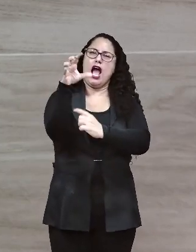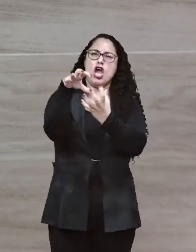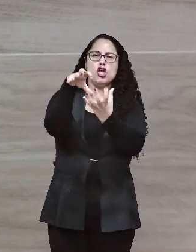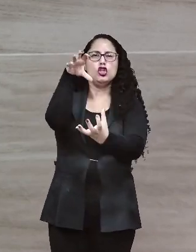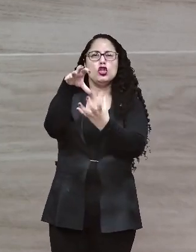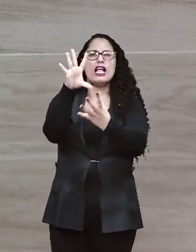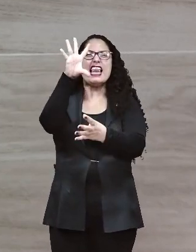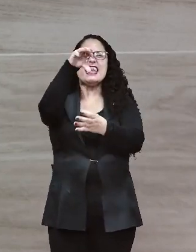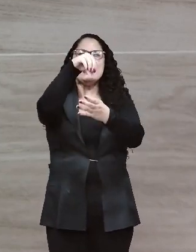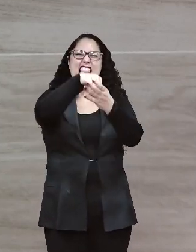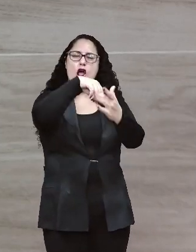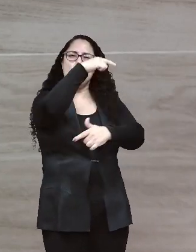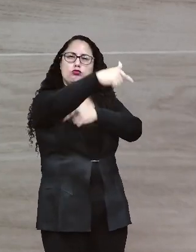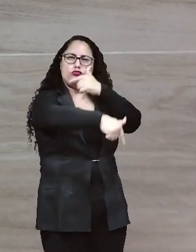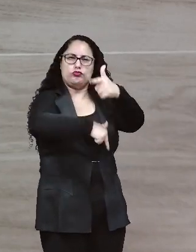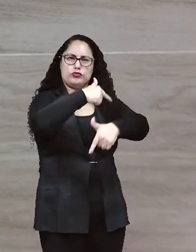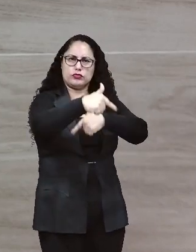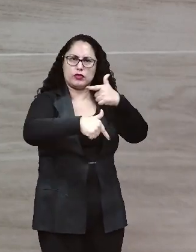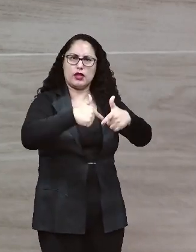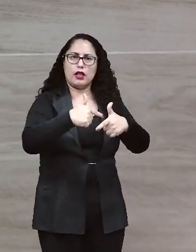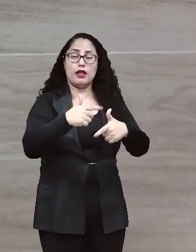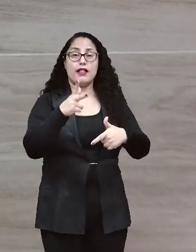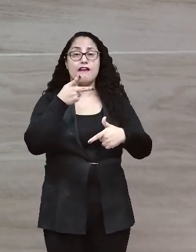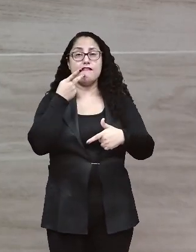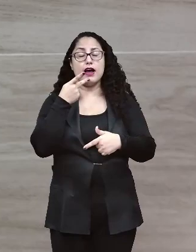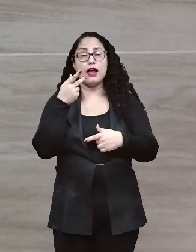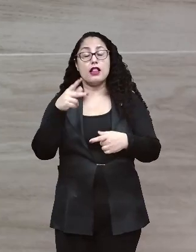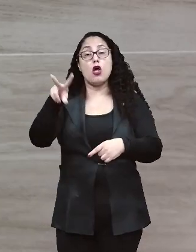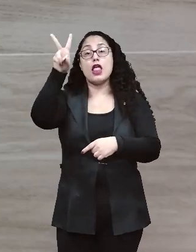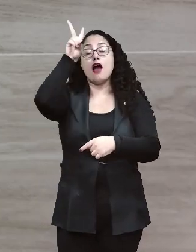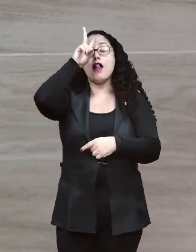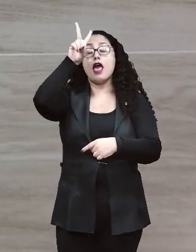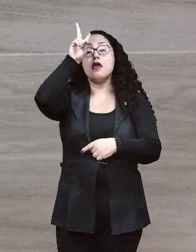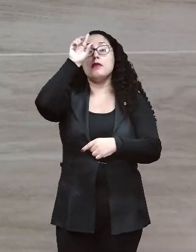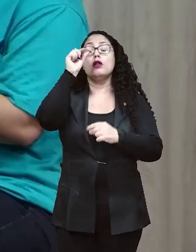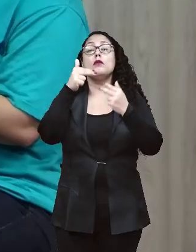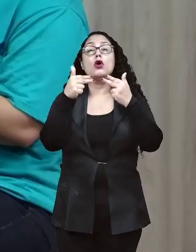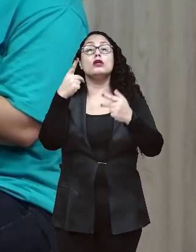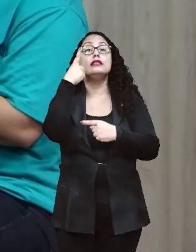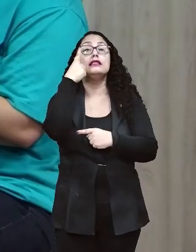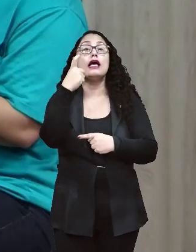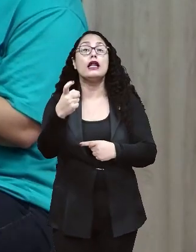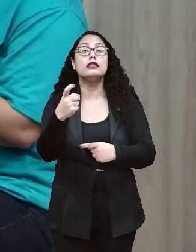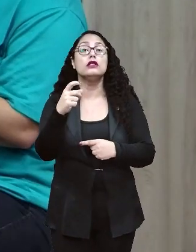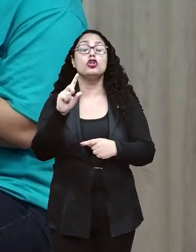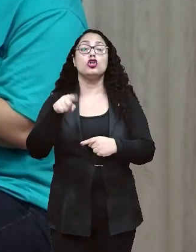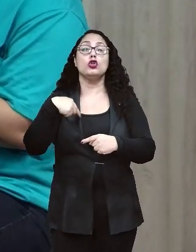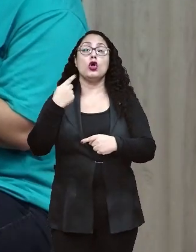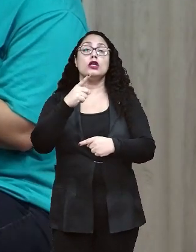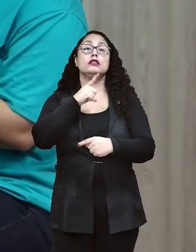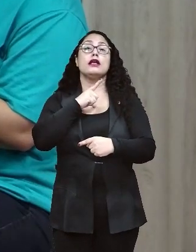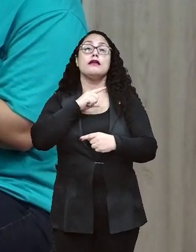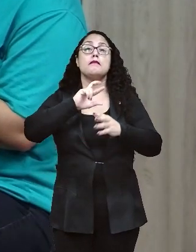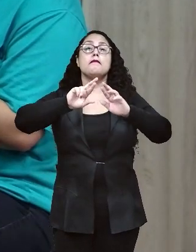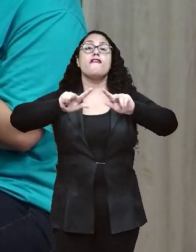dentro do mercado de trabalho. A colega estava falando aqui, eu estava lembrando de uma coisa bem interessante. Nós